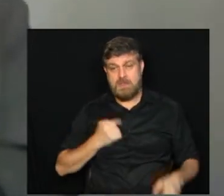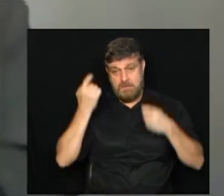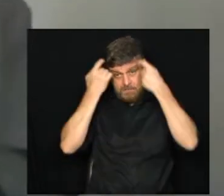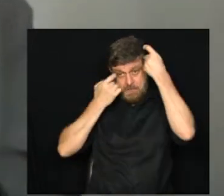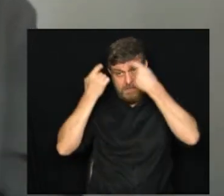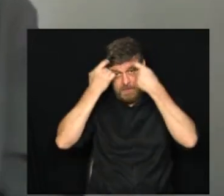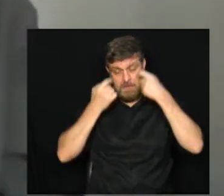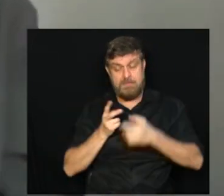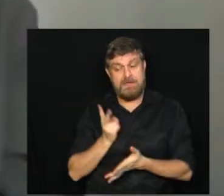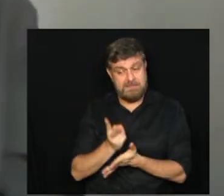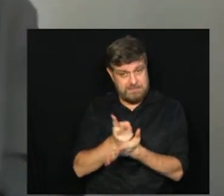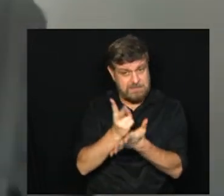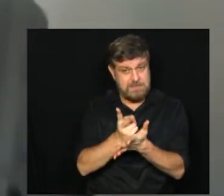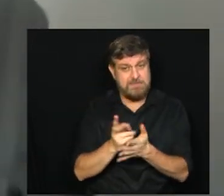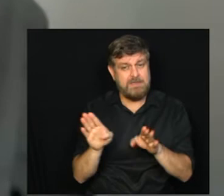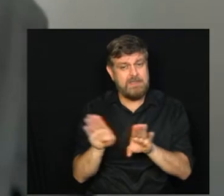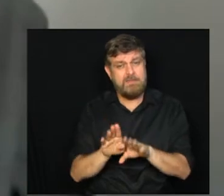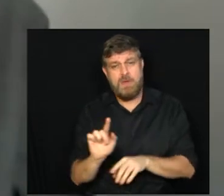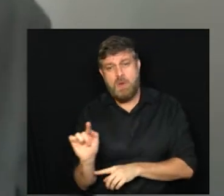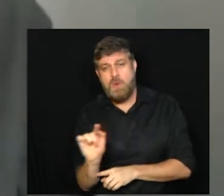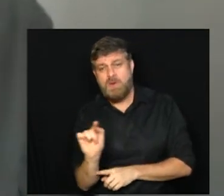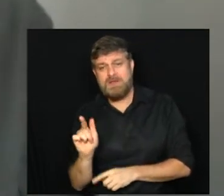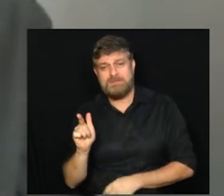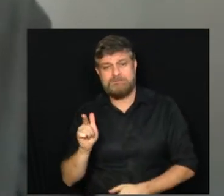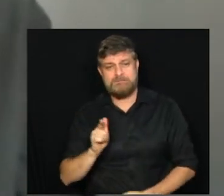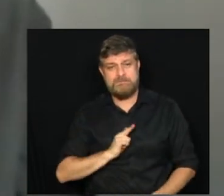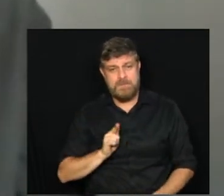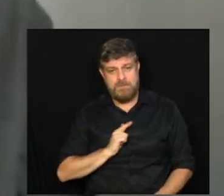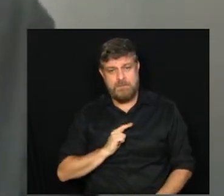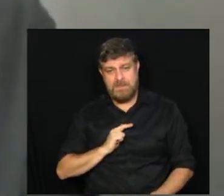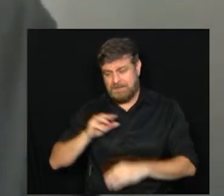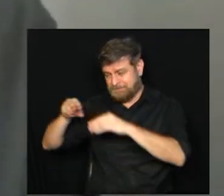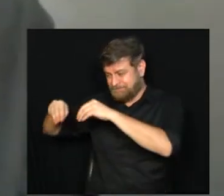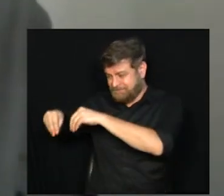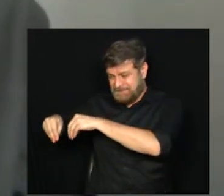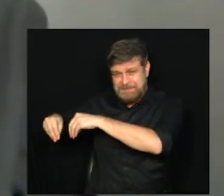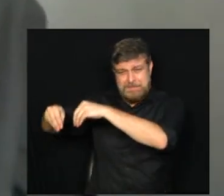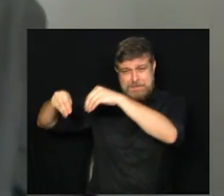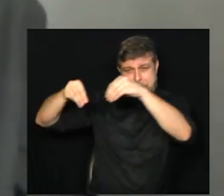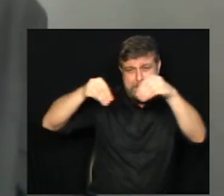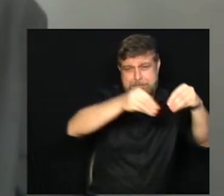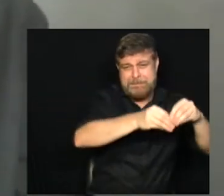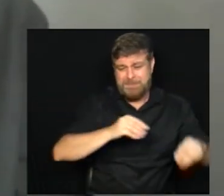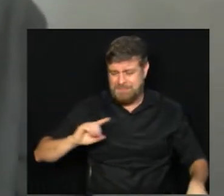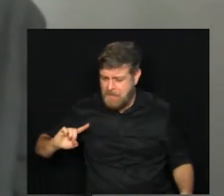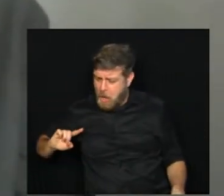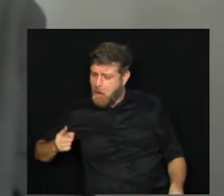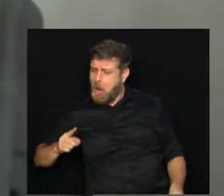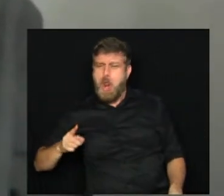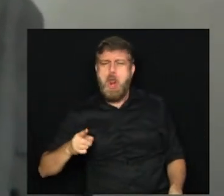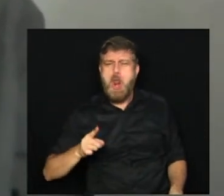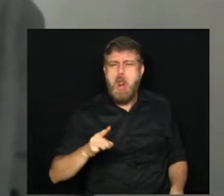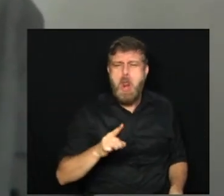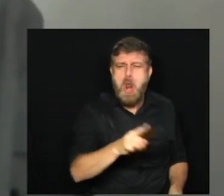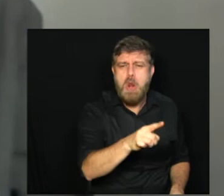preocupada sempre, né? Que é transportar essas crianças por 14 quilômetros para ir para a